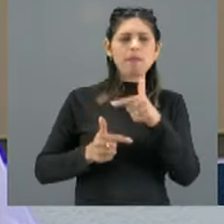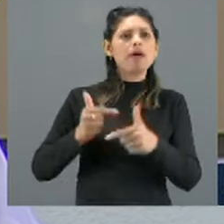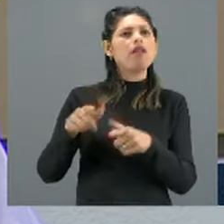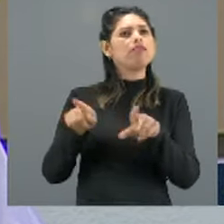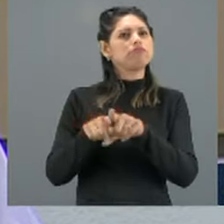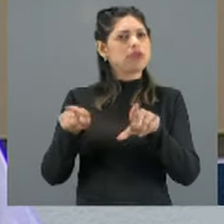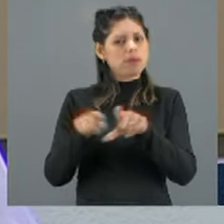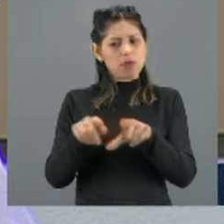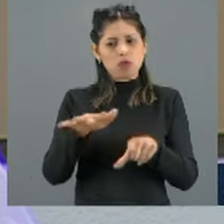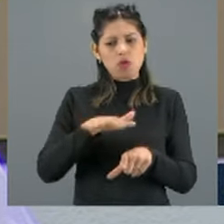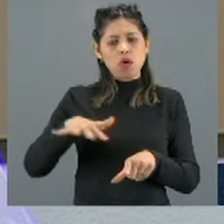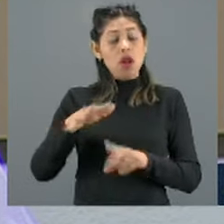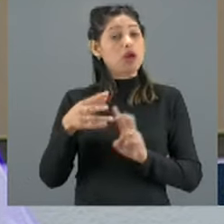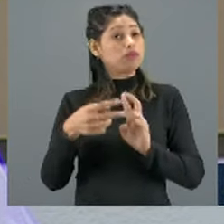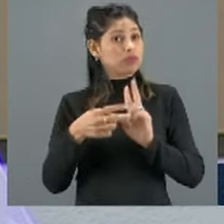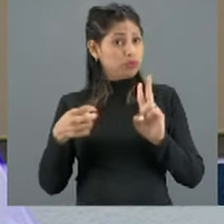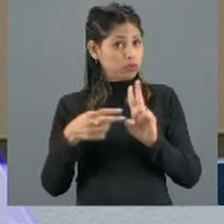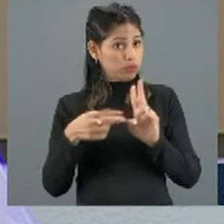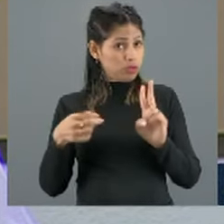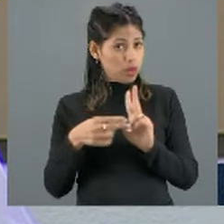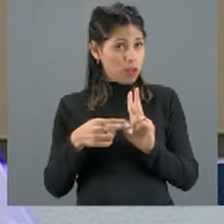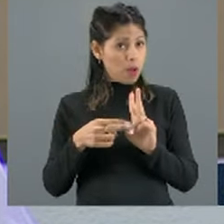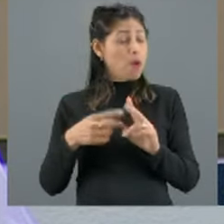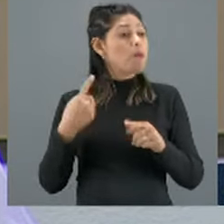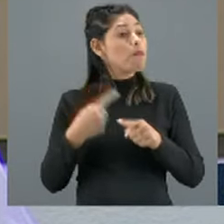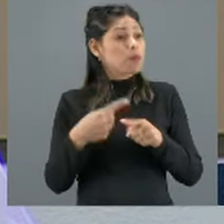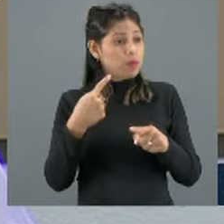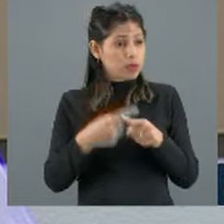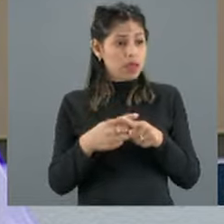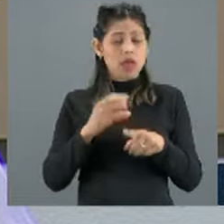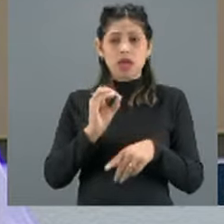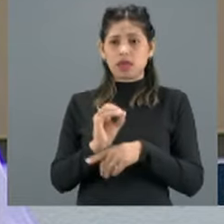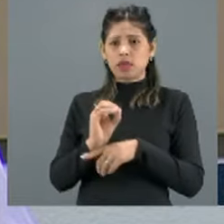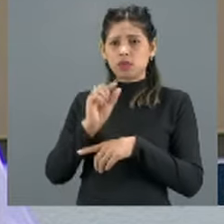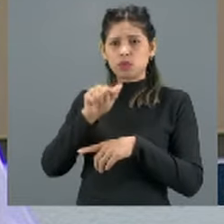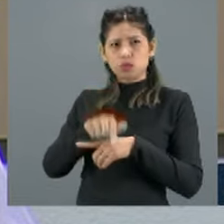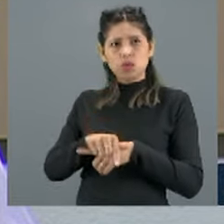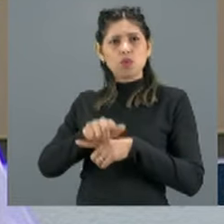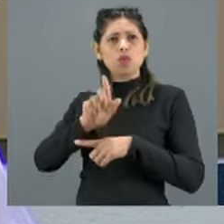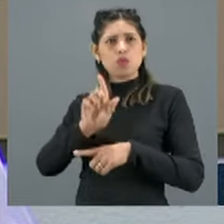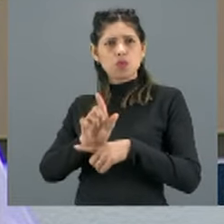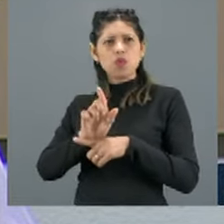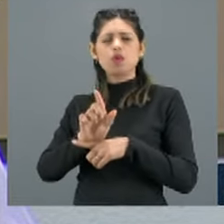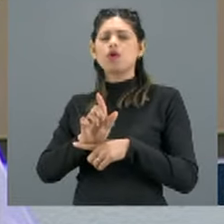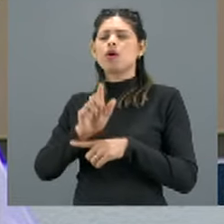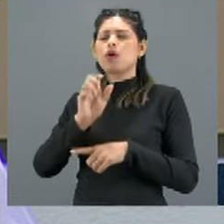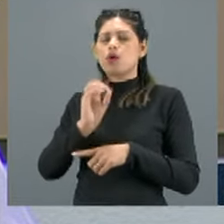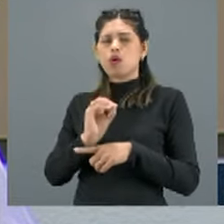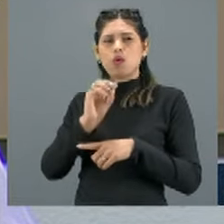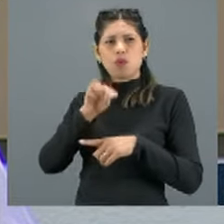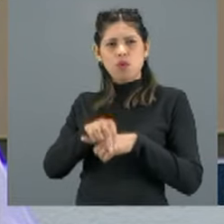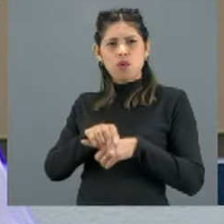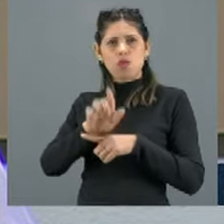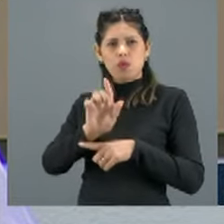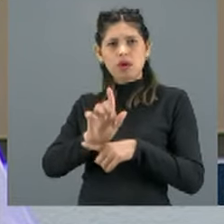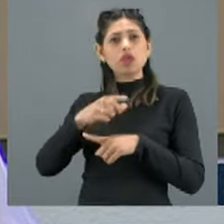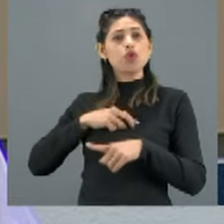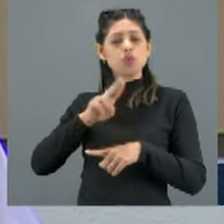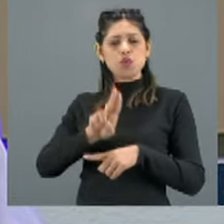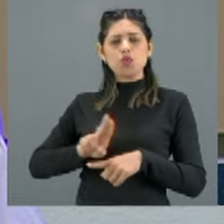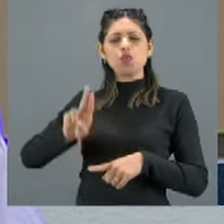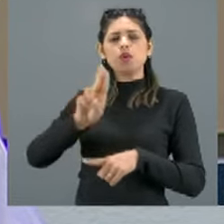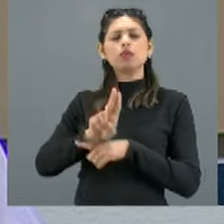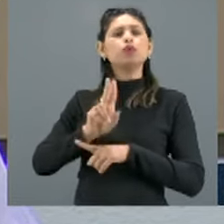indígena. As ONG usam muito os povos indígenas, desviando cada